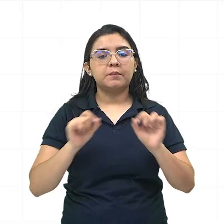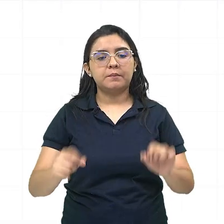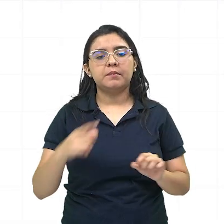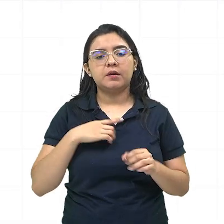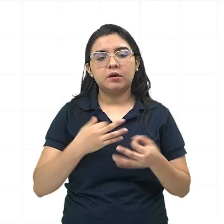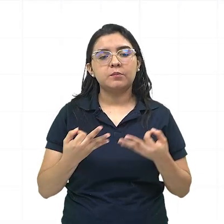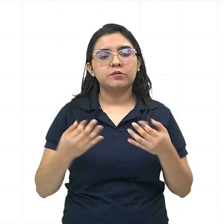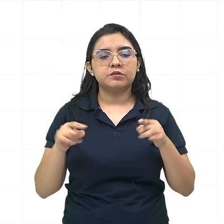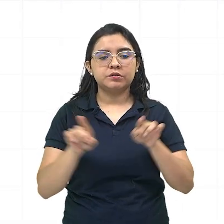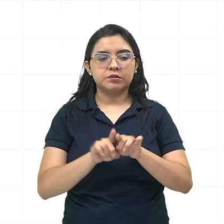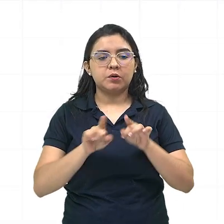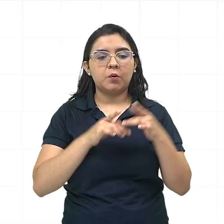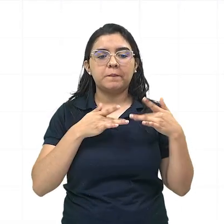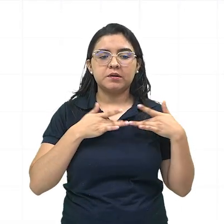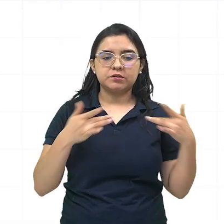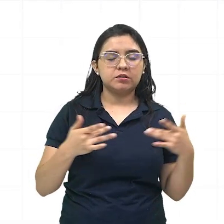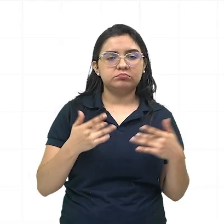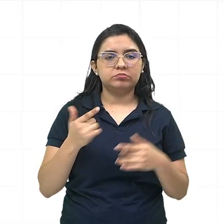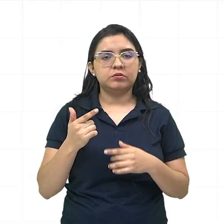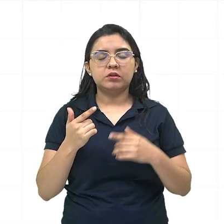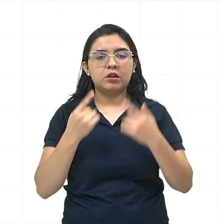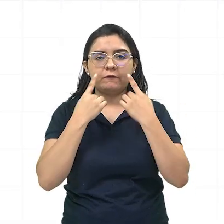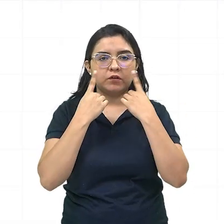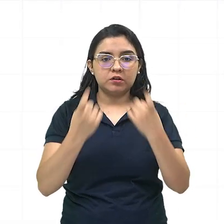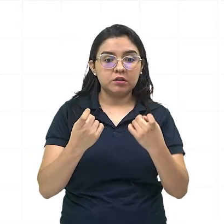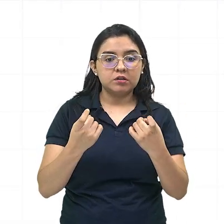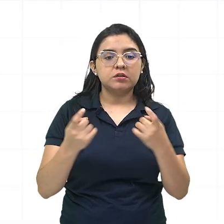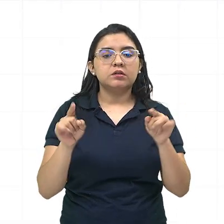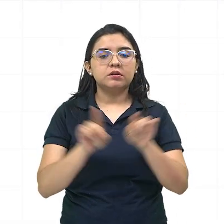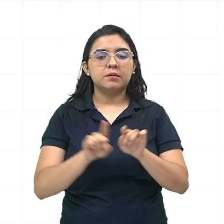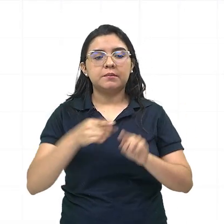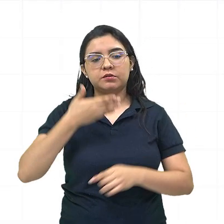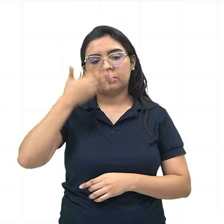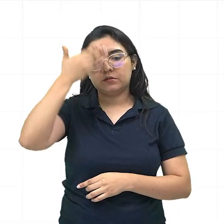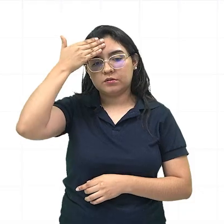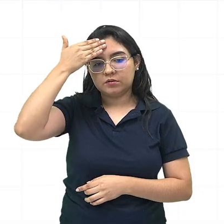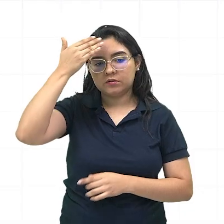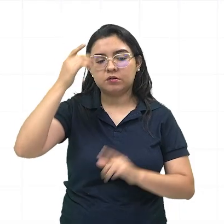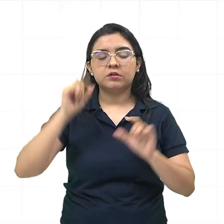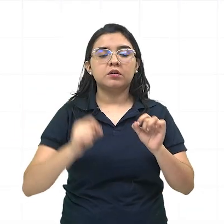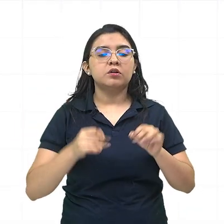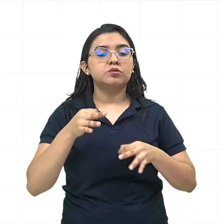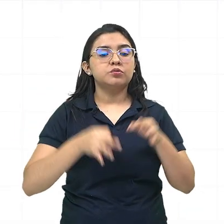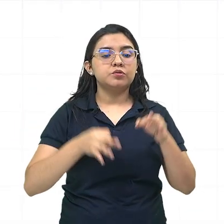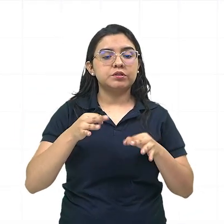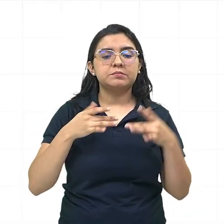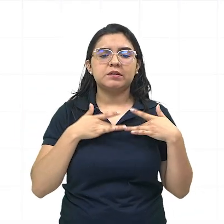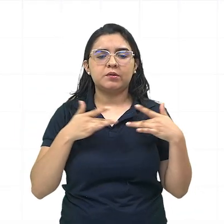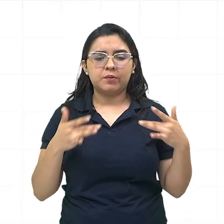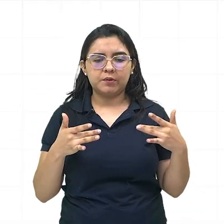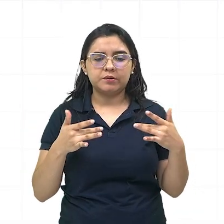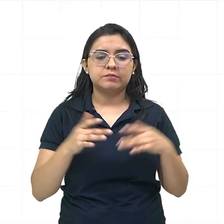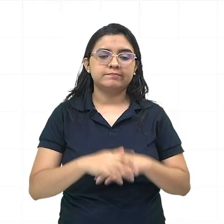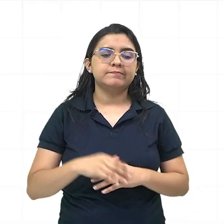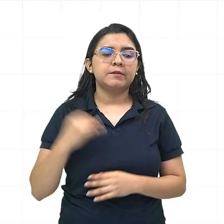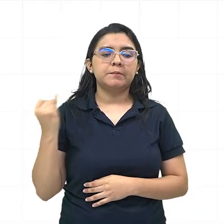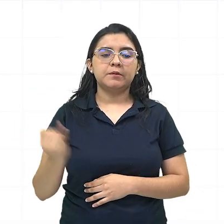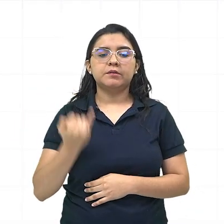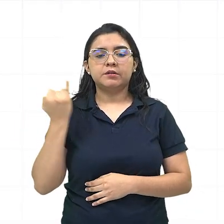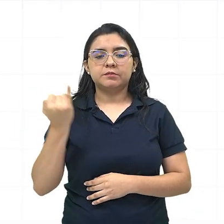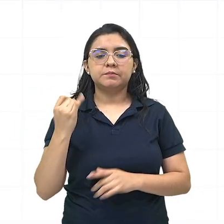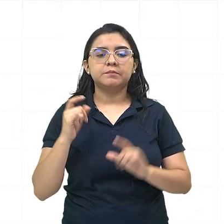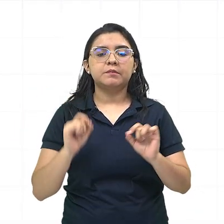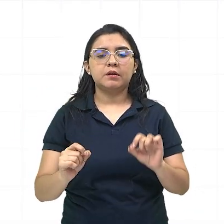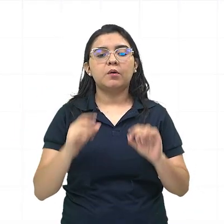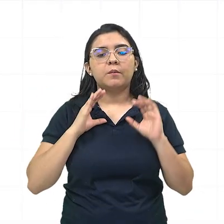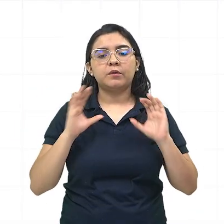budismo, compaixão e não violência, ou o islamismo, que trabalha a questão da ideia de justiça e misericórdia, são fundamentais